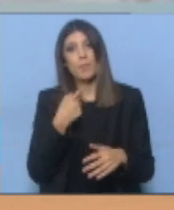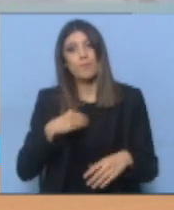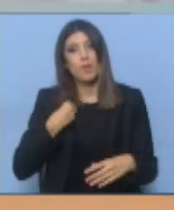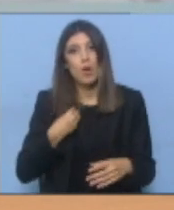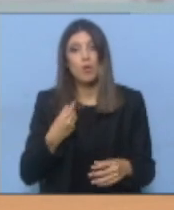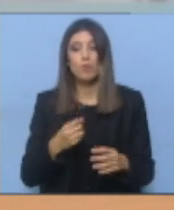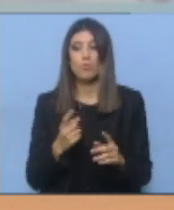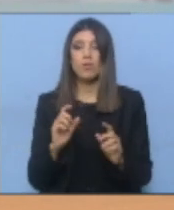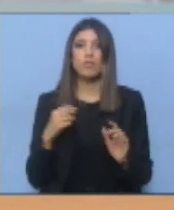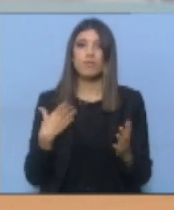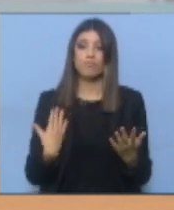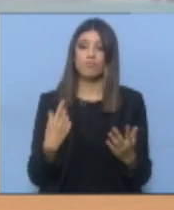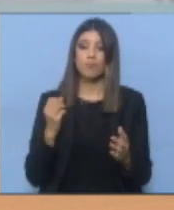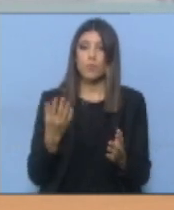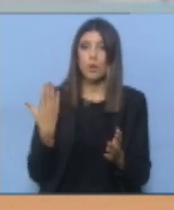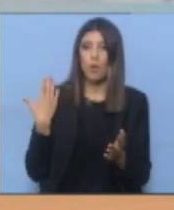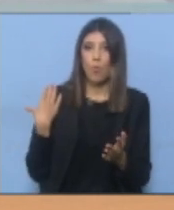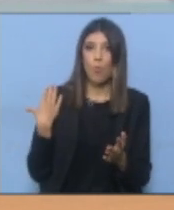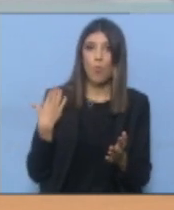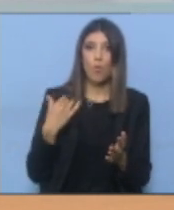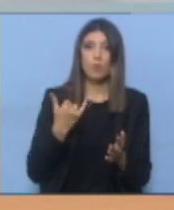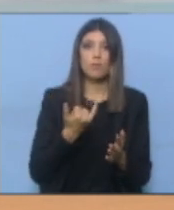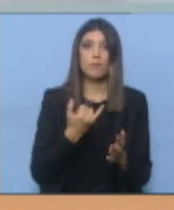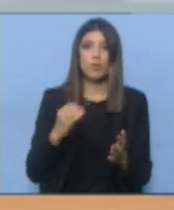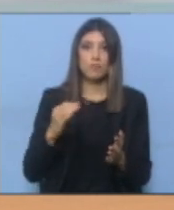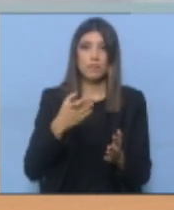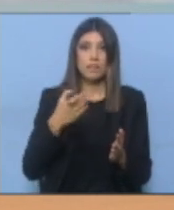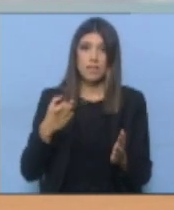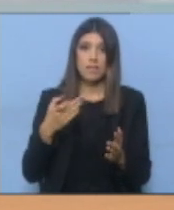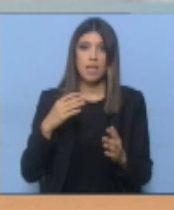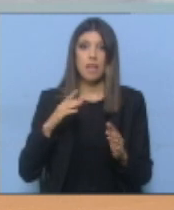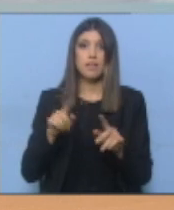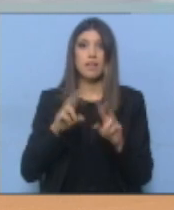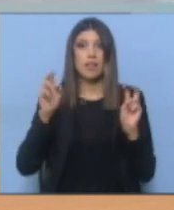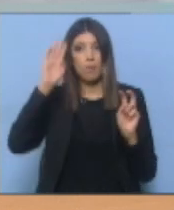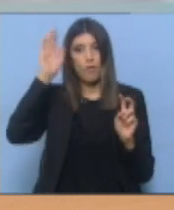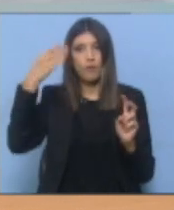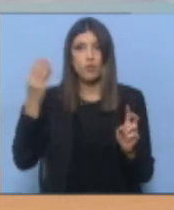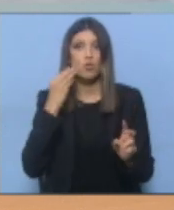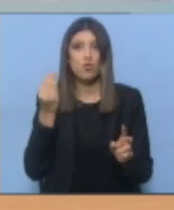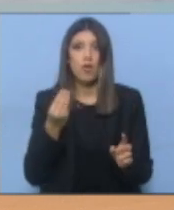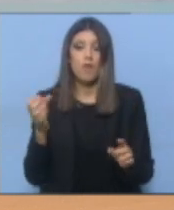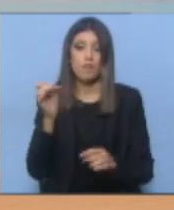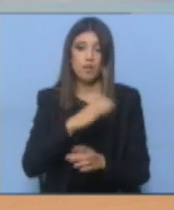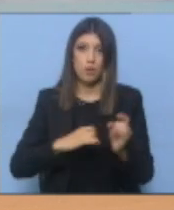em 2017 sobre o futuro dos jovens na Europa. É um relatório que é coordenado pela Cáritas